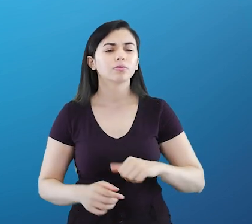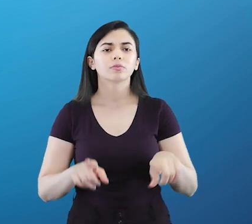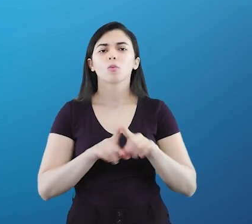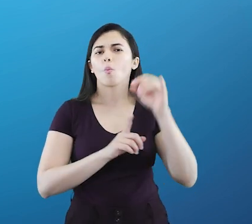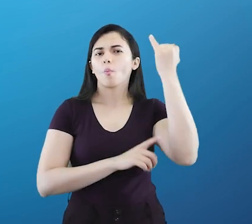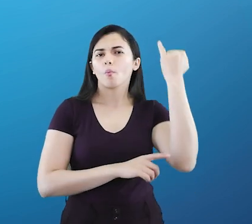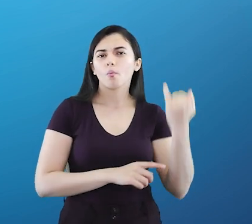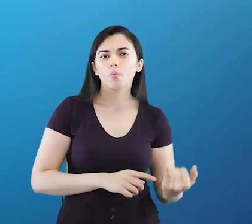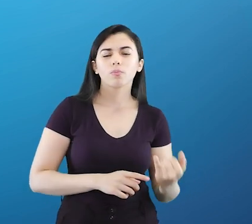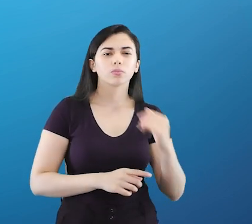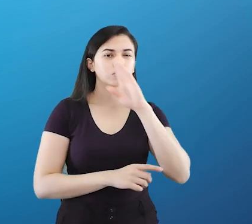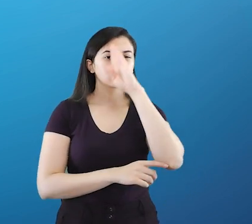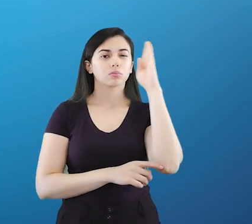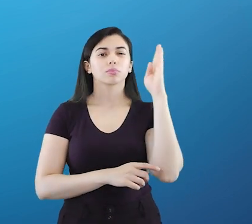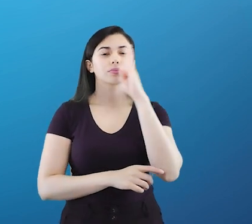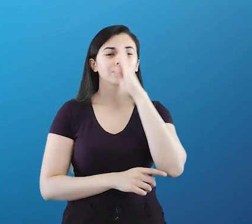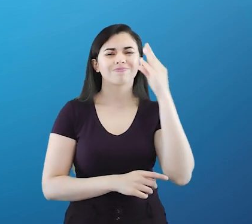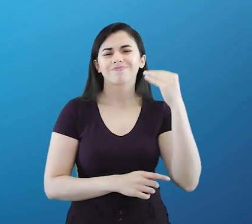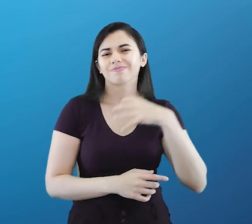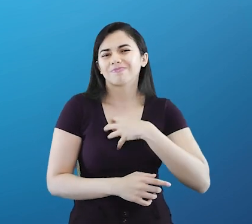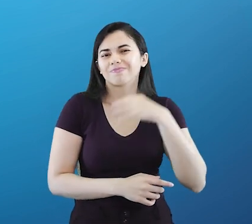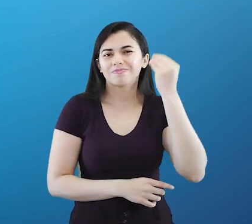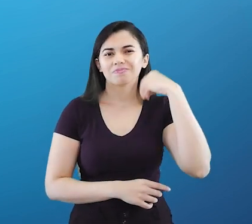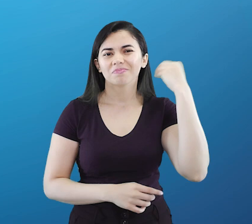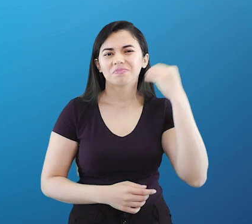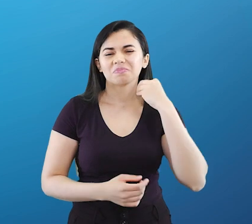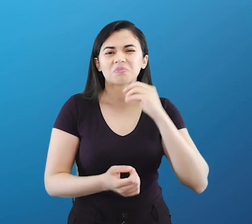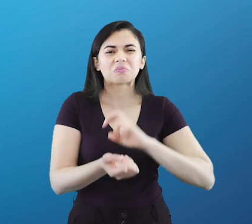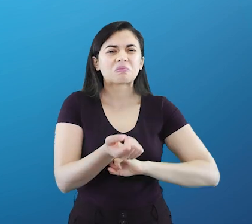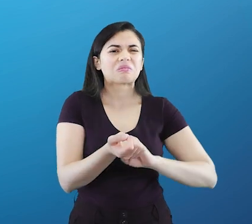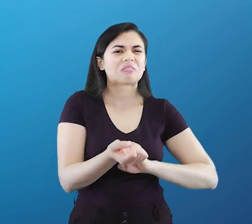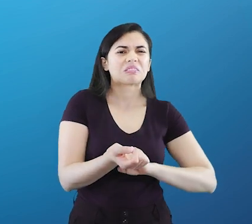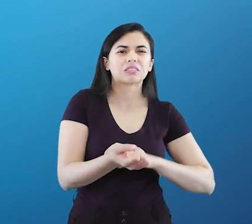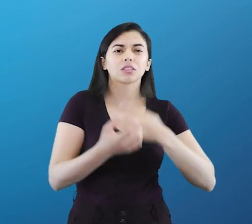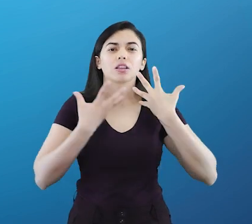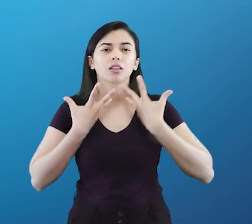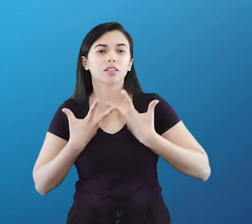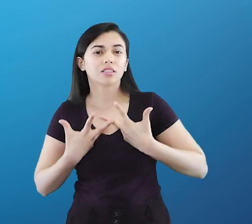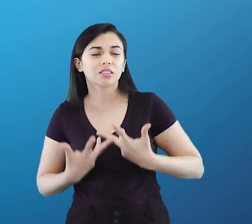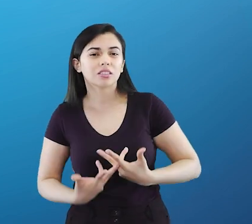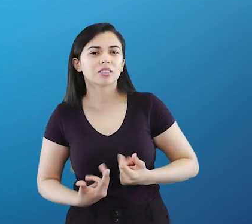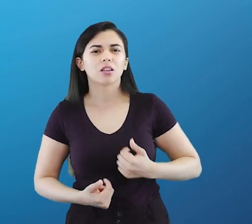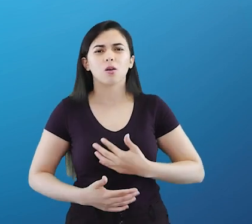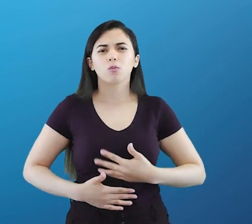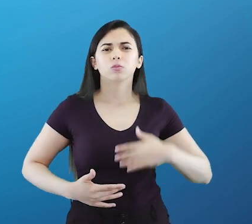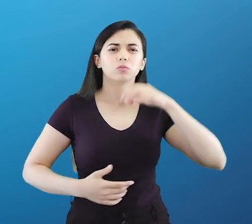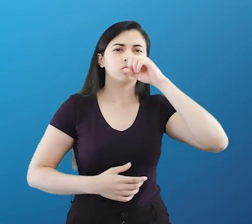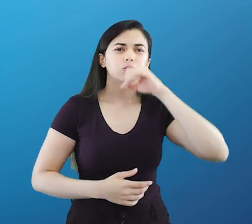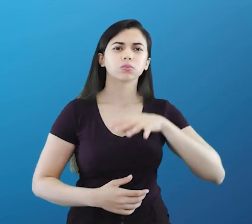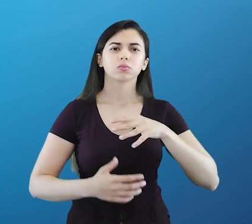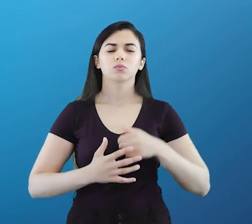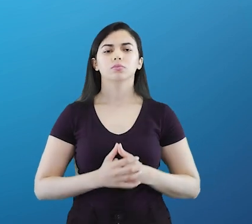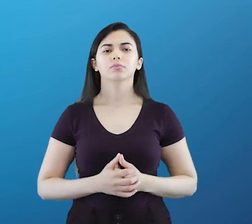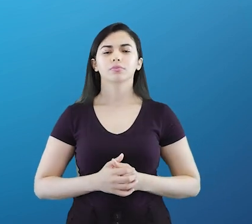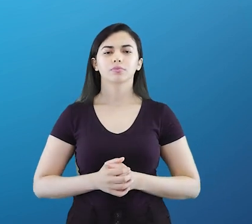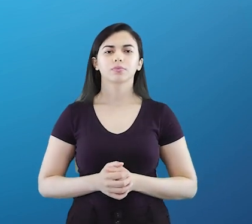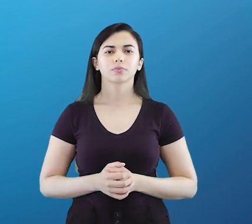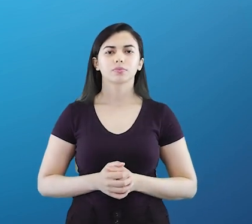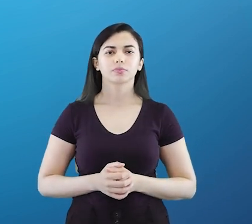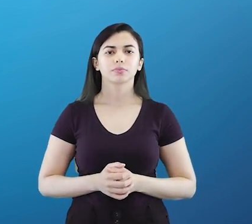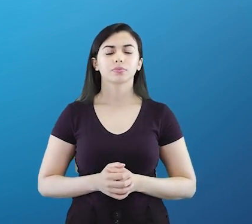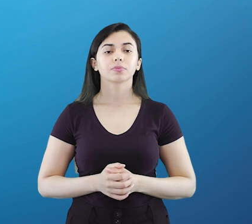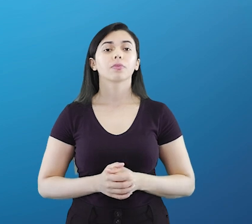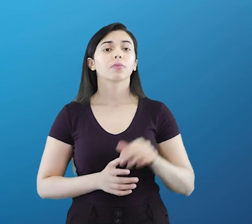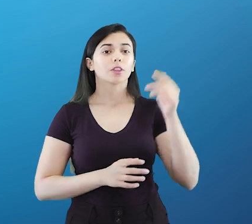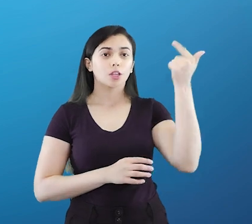de peso e tontura, fraqueza, irritabilidade e cansaço, náusea e vômitos.